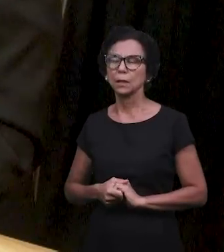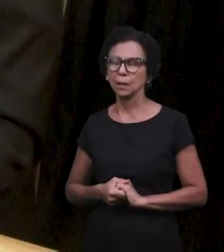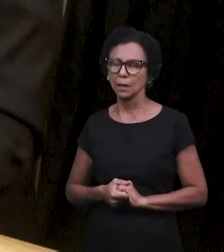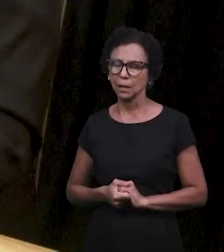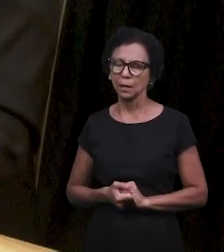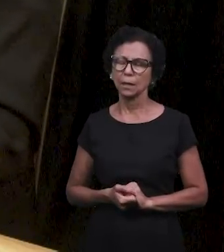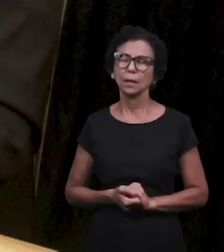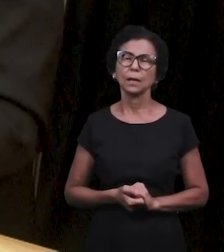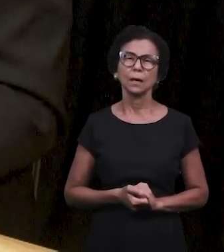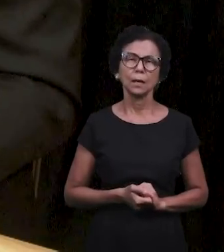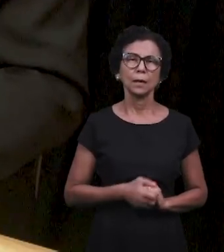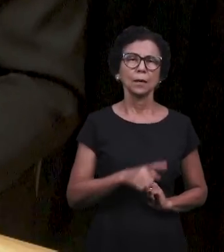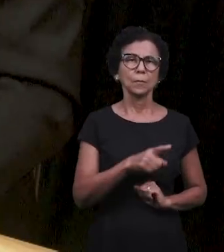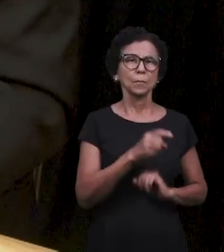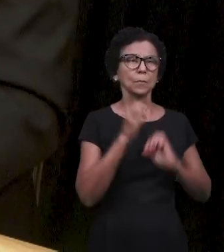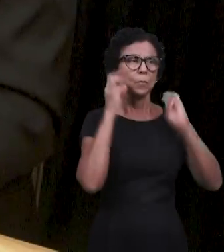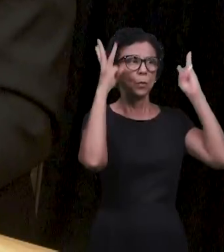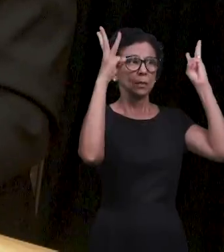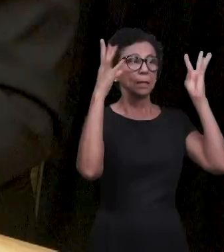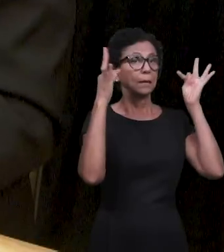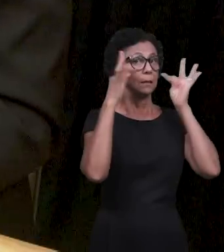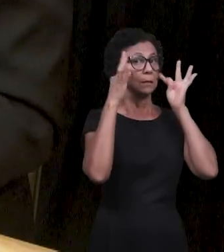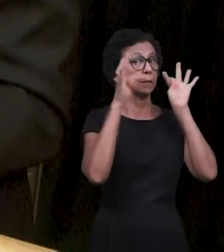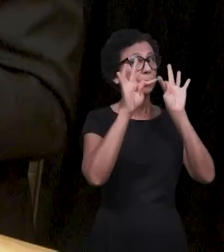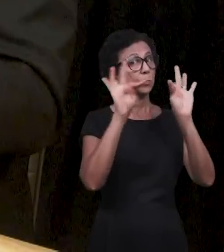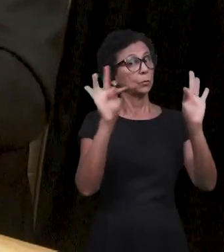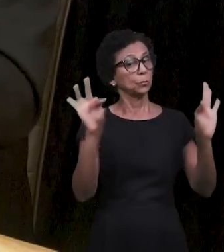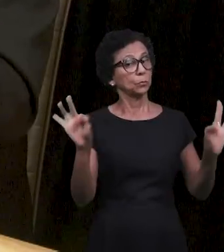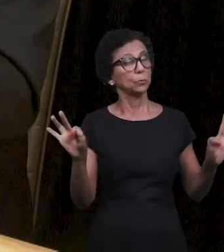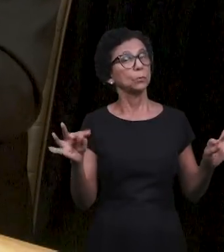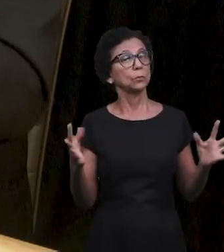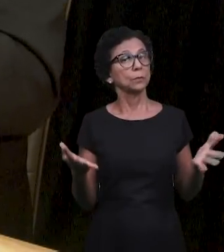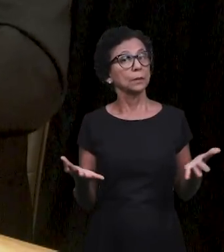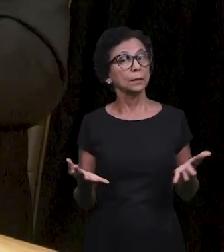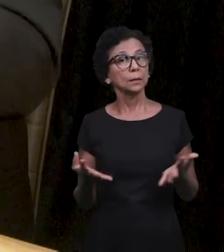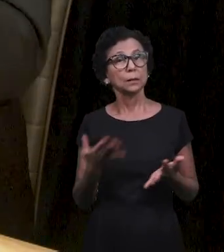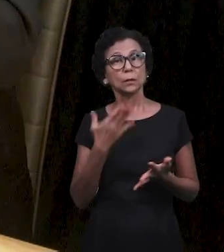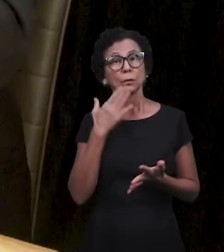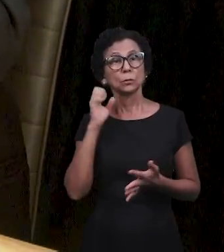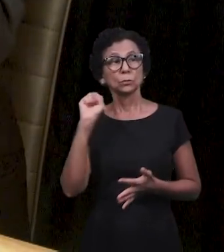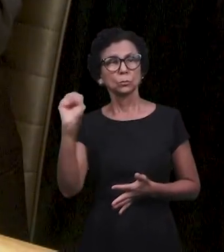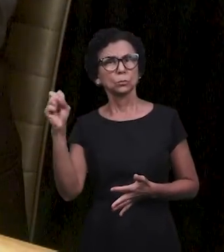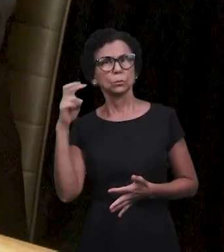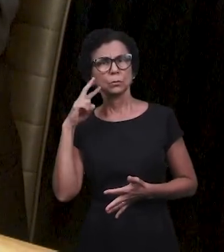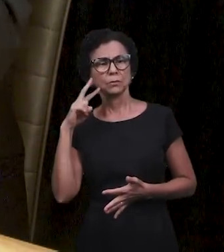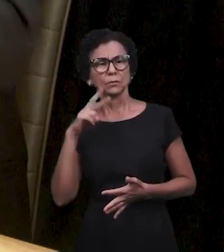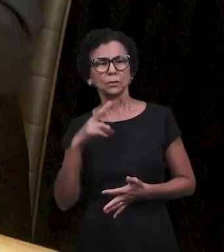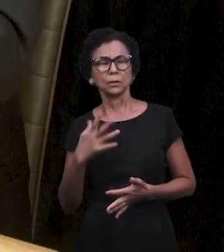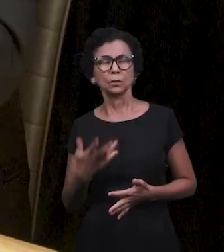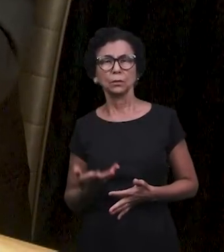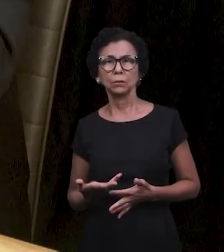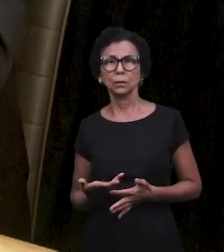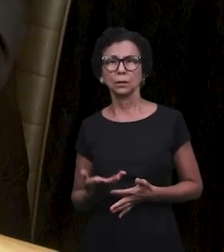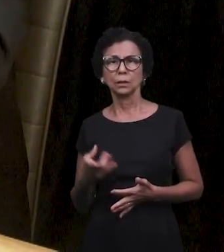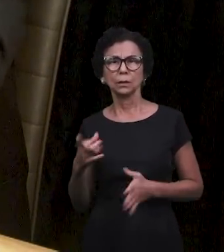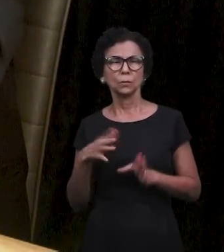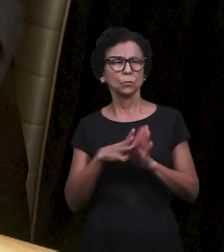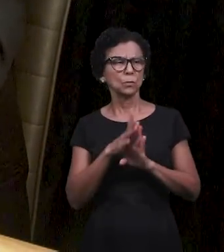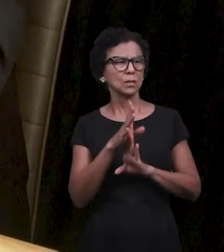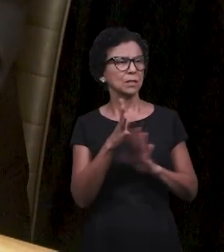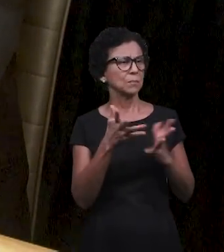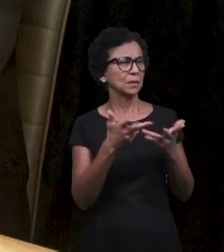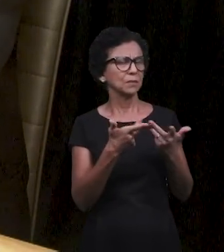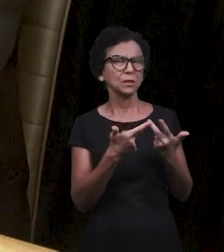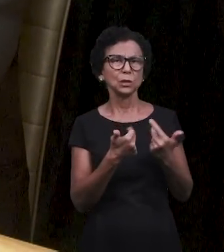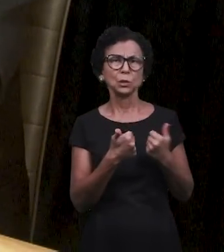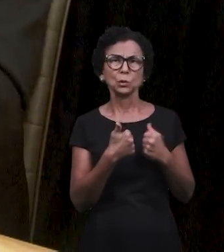deu testemunho. Quantas coisas ele. Deus fez até ali, né? Tinha feito ali. Moisés deu testemunho. Ele participou, ele deu um conselho maravilhoso para Moisés, de muita sabedoria.